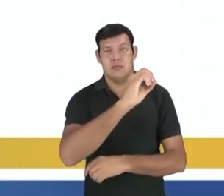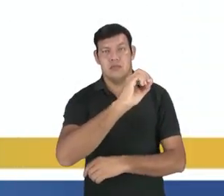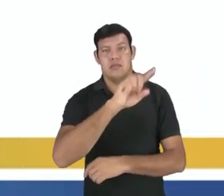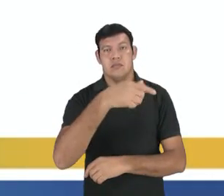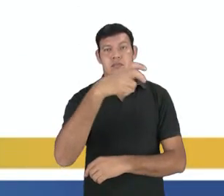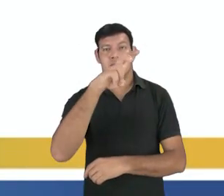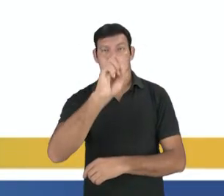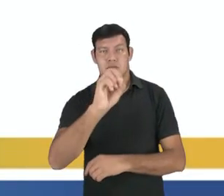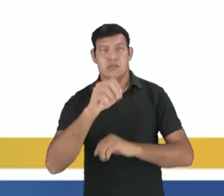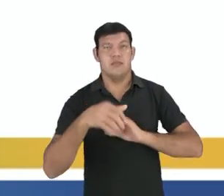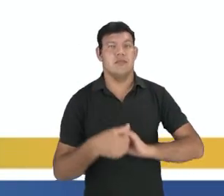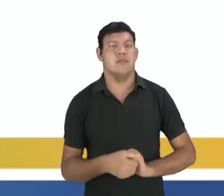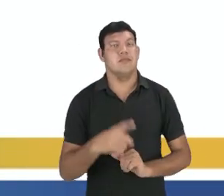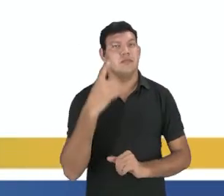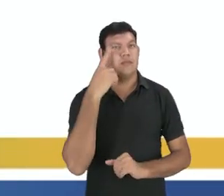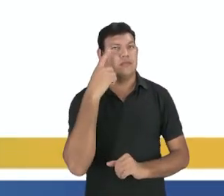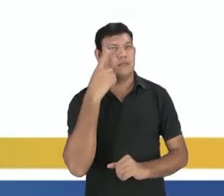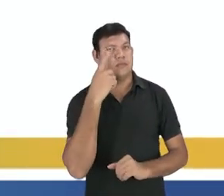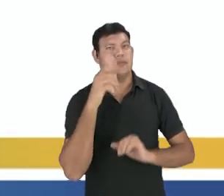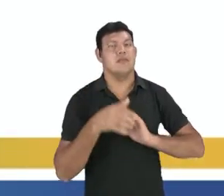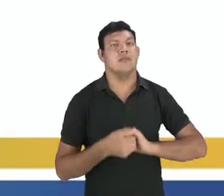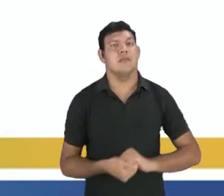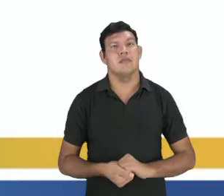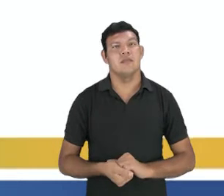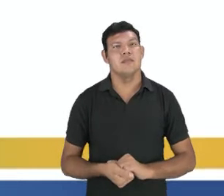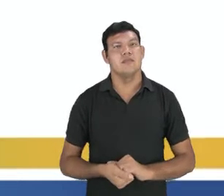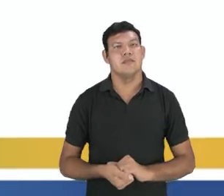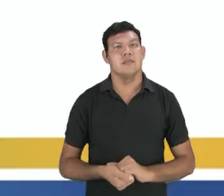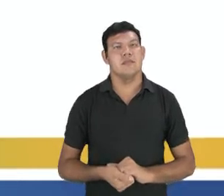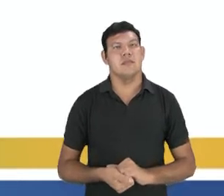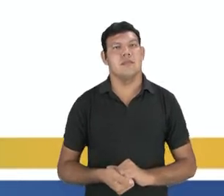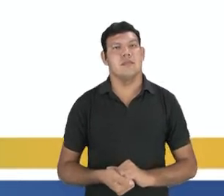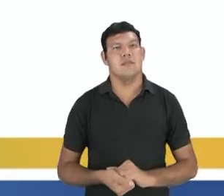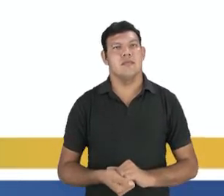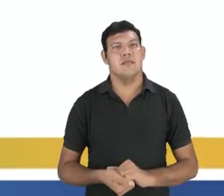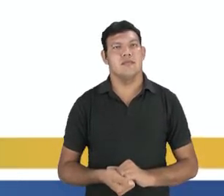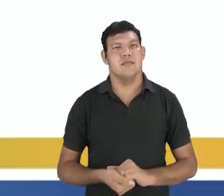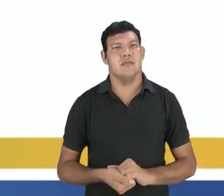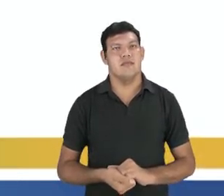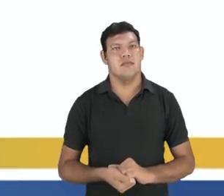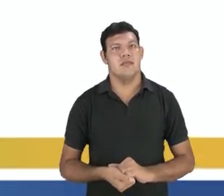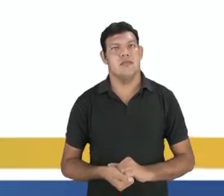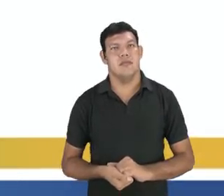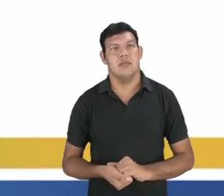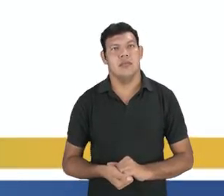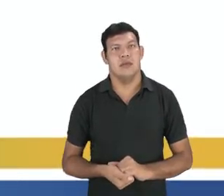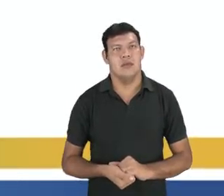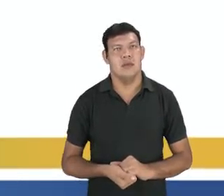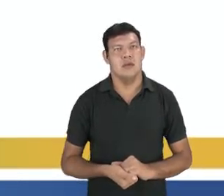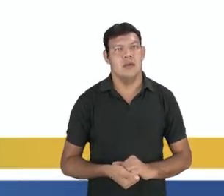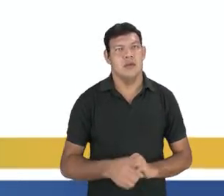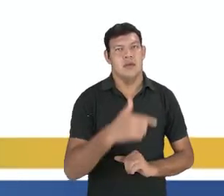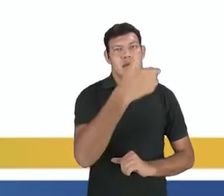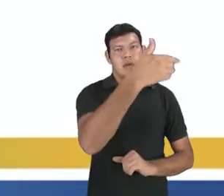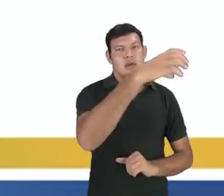50. Então, aqui o que eu fiz nesse cálculo aqui? Então, fiz